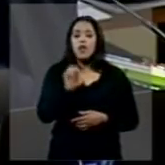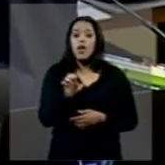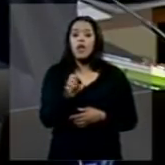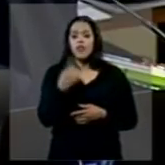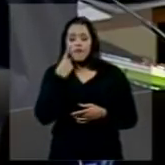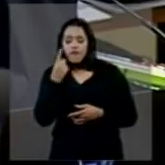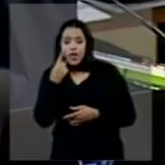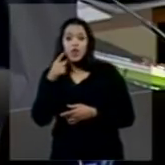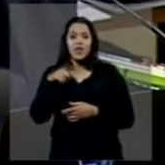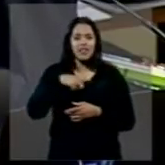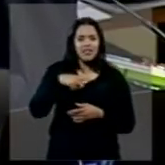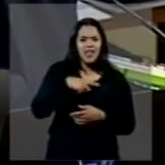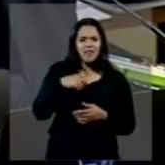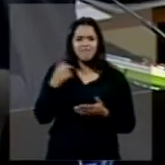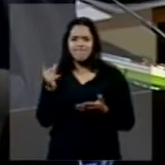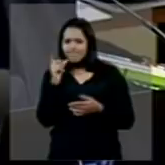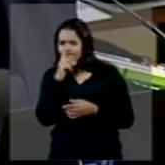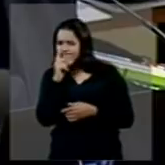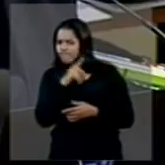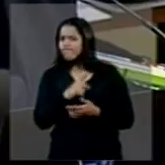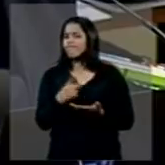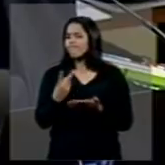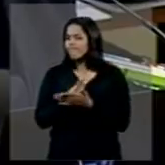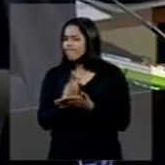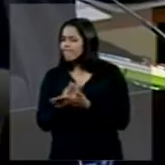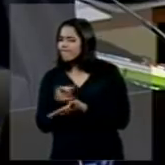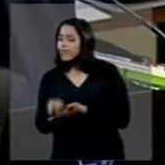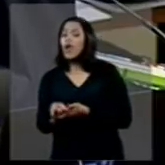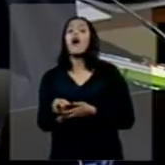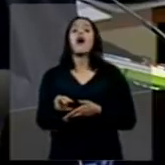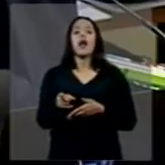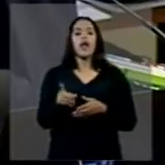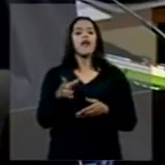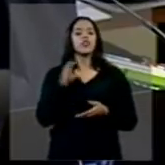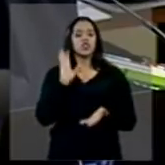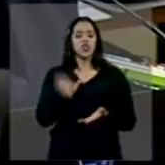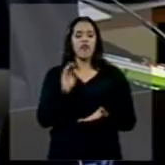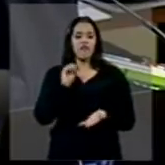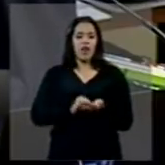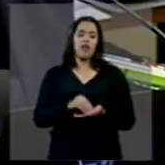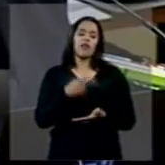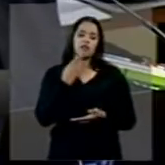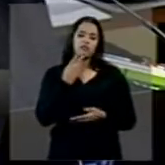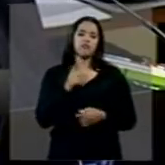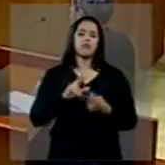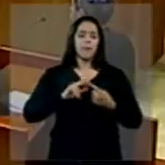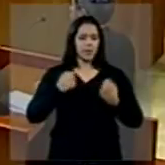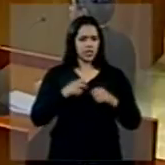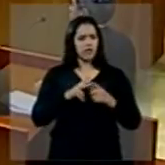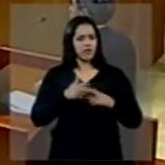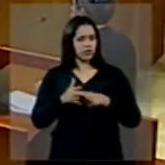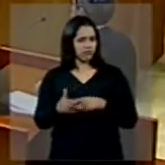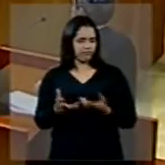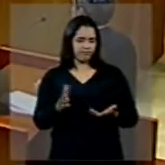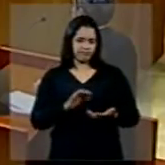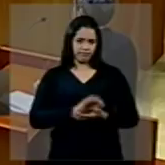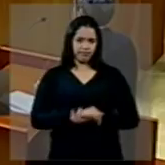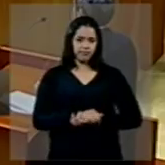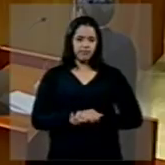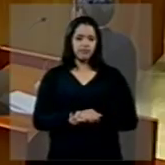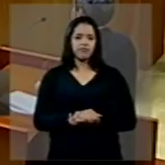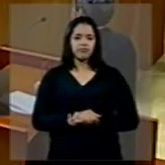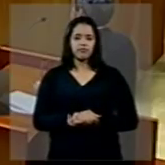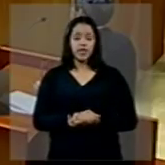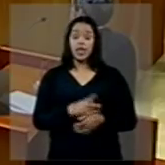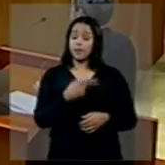há alguma irregularidade em tese, determina a revisão eleitoral. Presidente, o guarda-chuva está